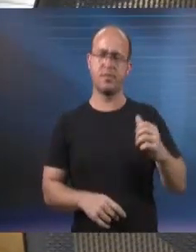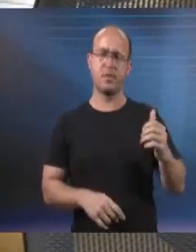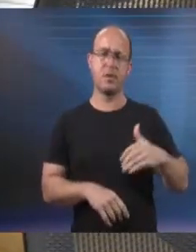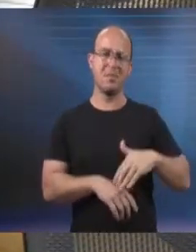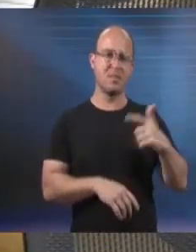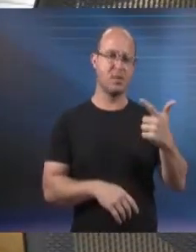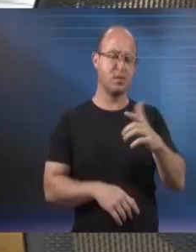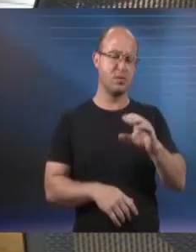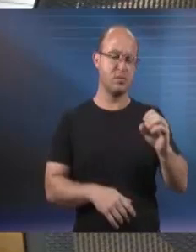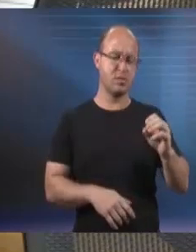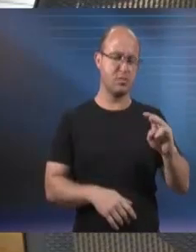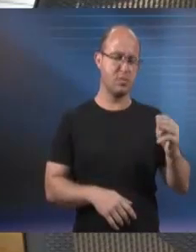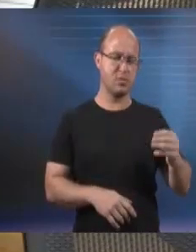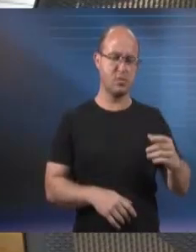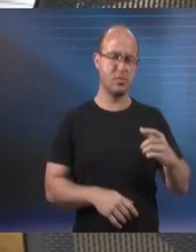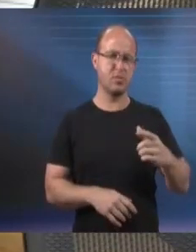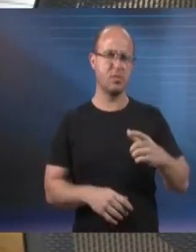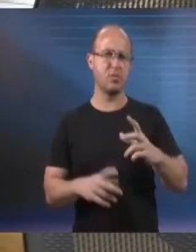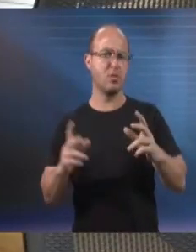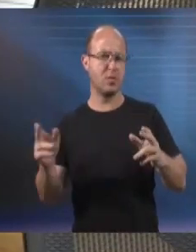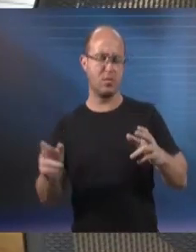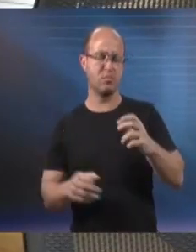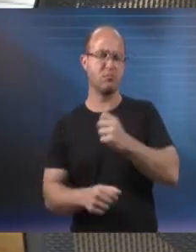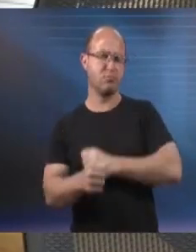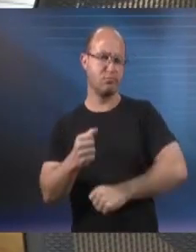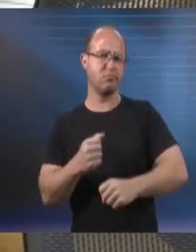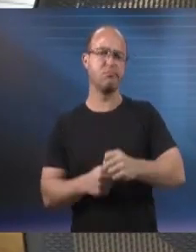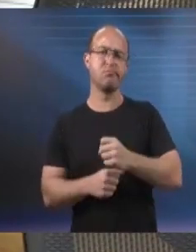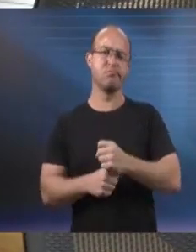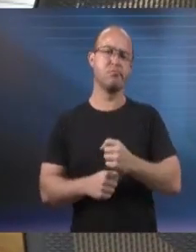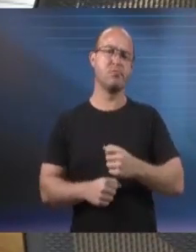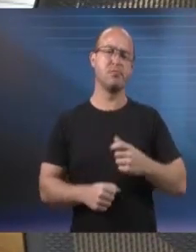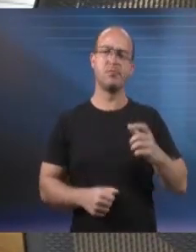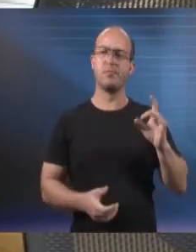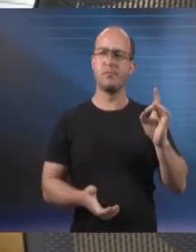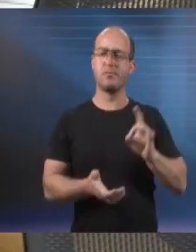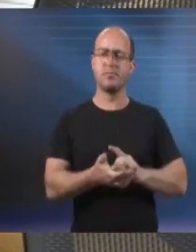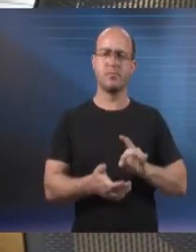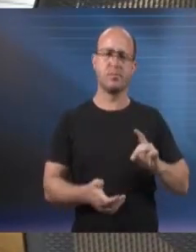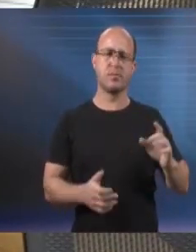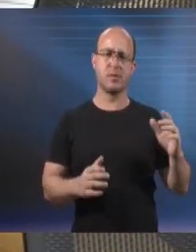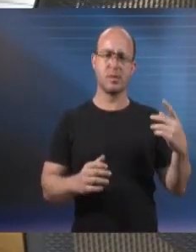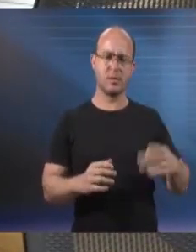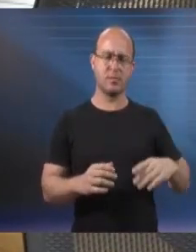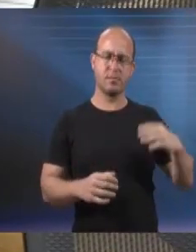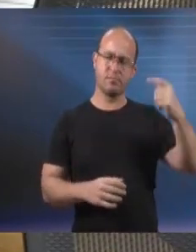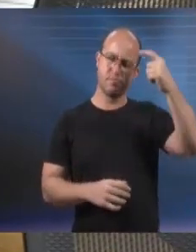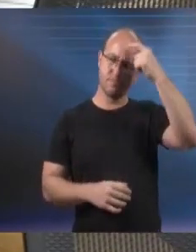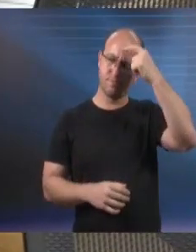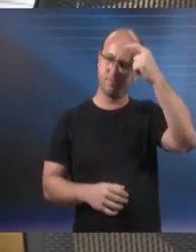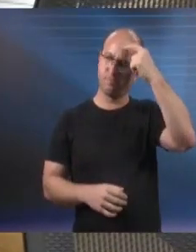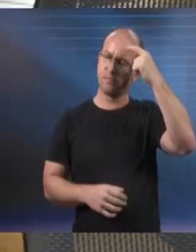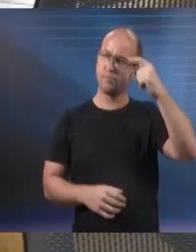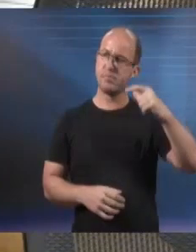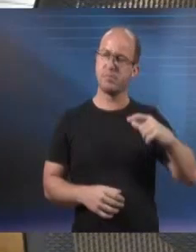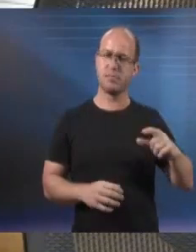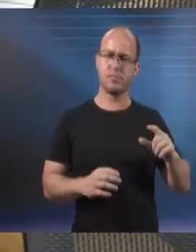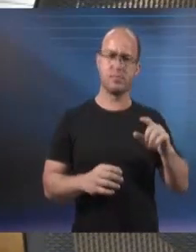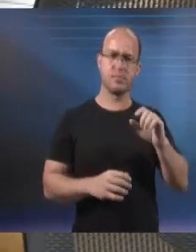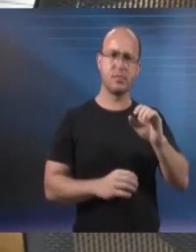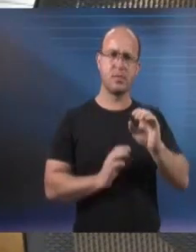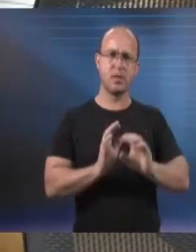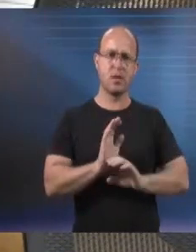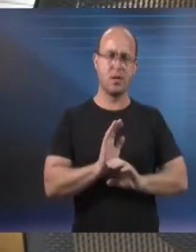milhões do que no último período. Isso é fato, porque esta casa foi consciente e não aprovou o aumento da